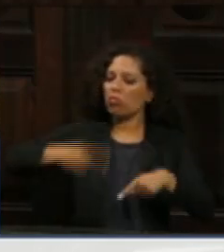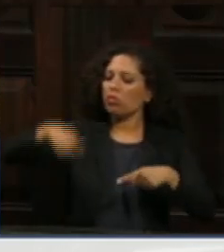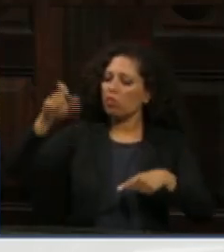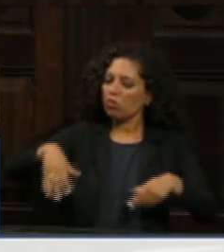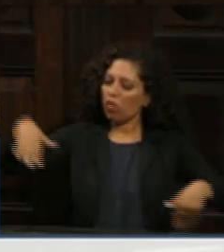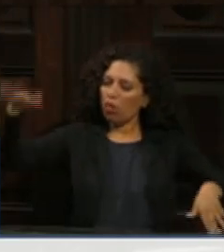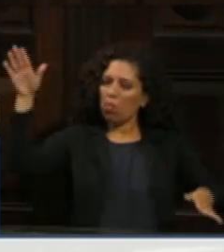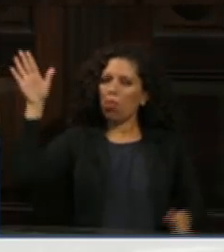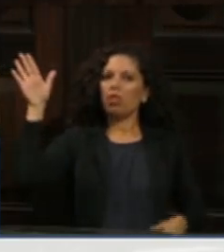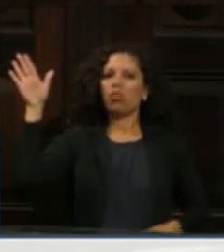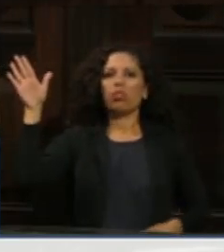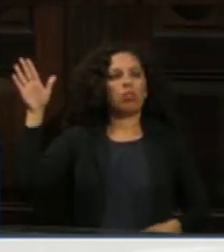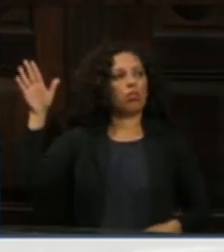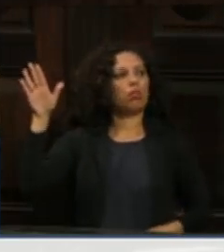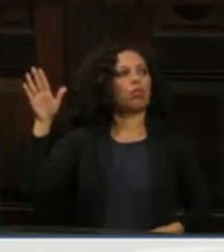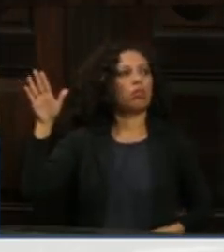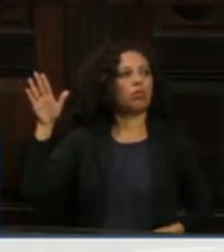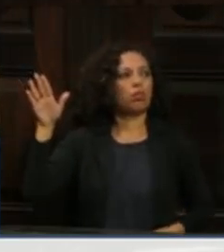senso comum